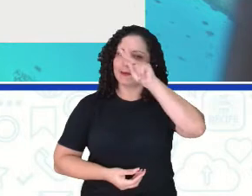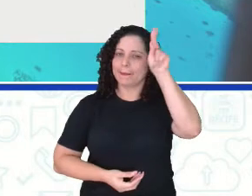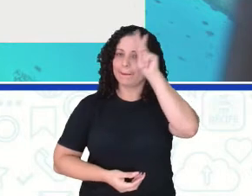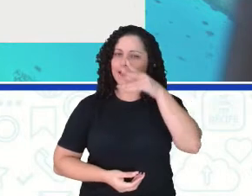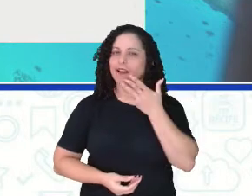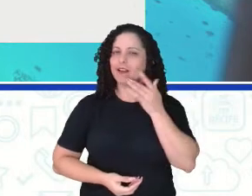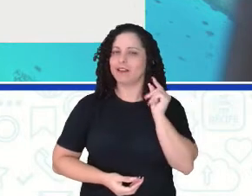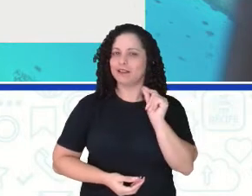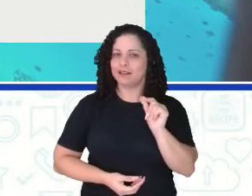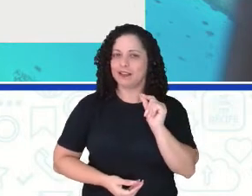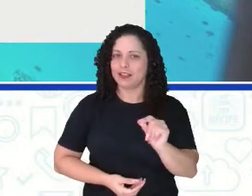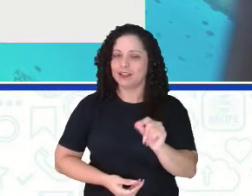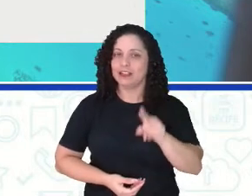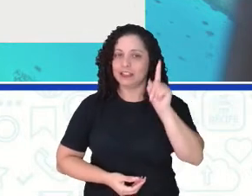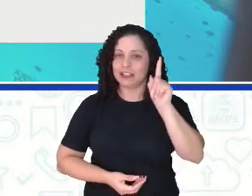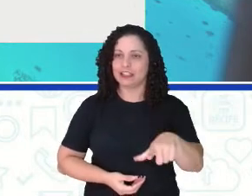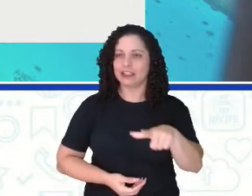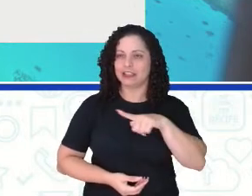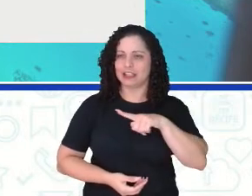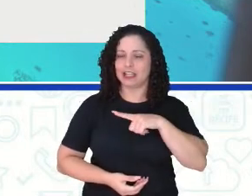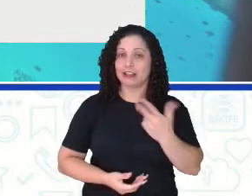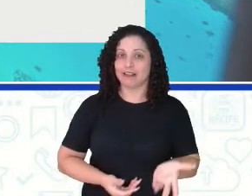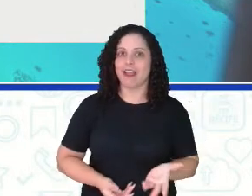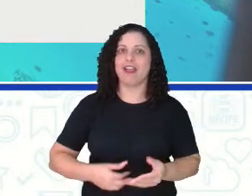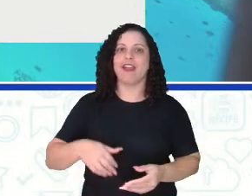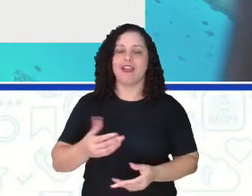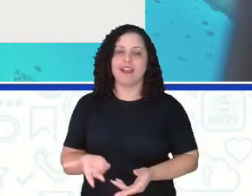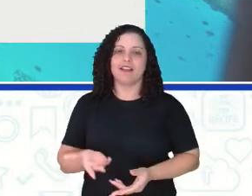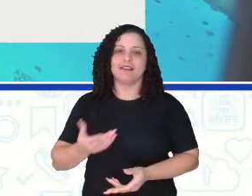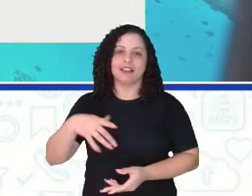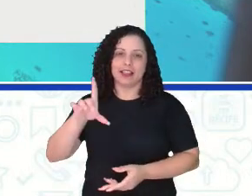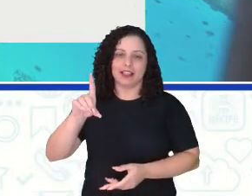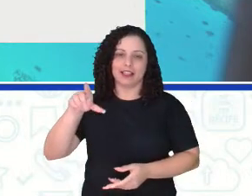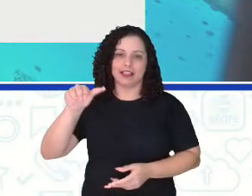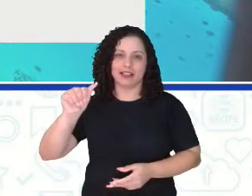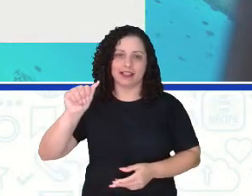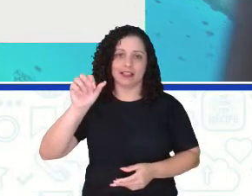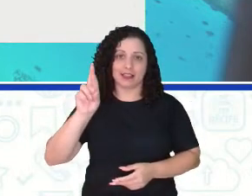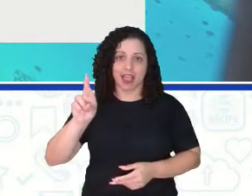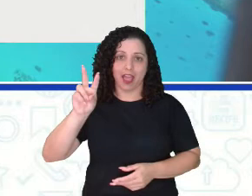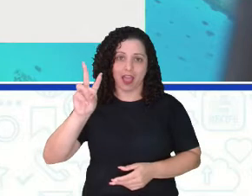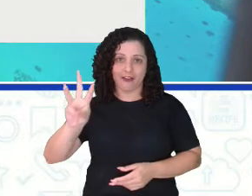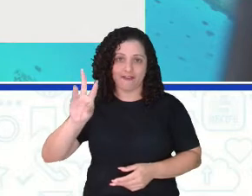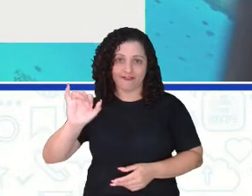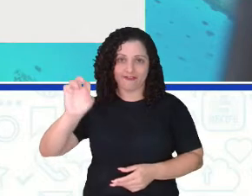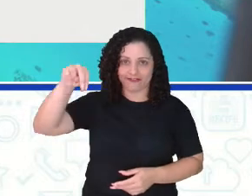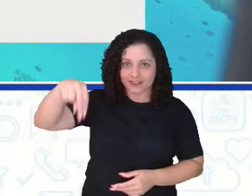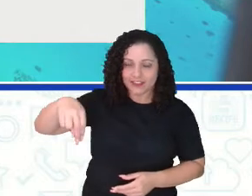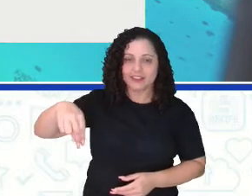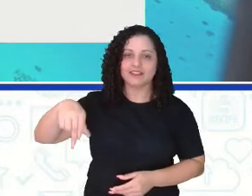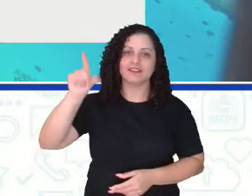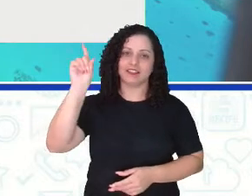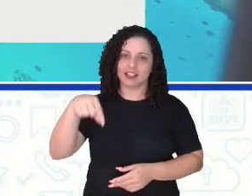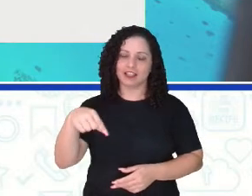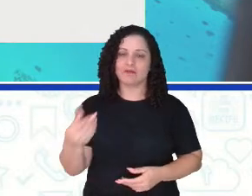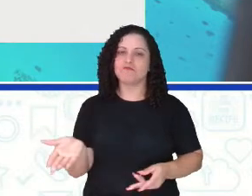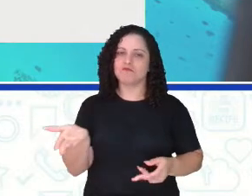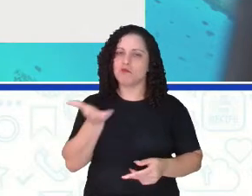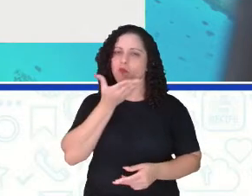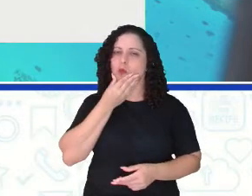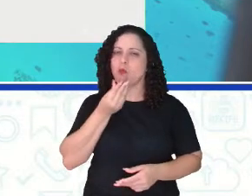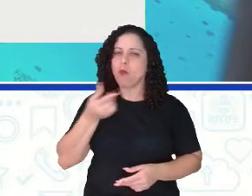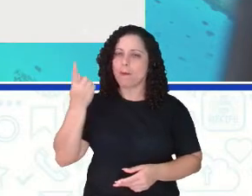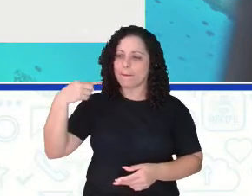colega, né, contemporâneo, Charles Darwin, mentira, não é contemporâneo, né? Charles Darwin, né,